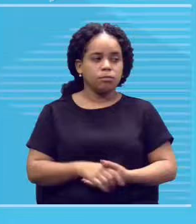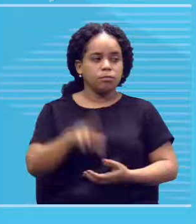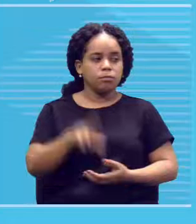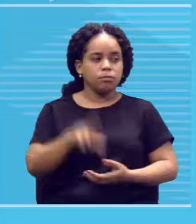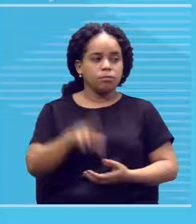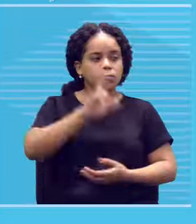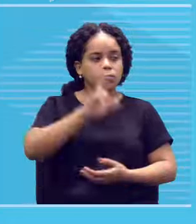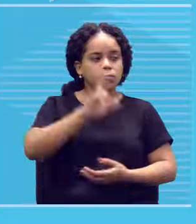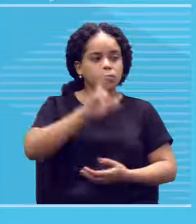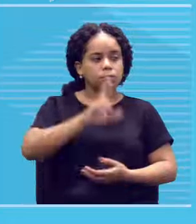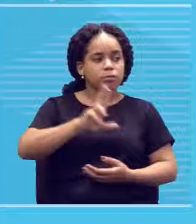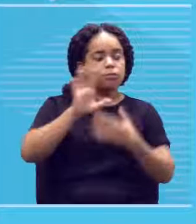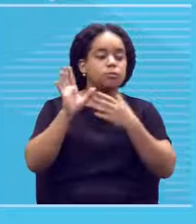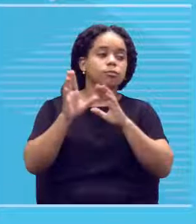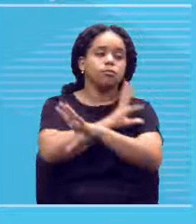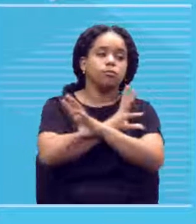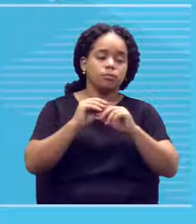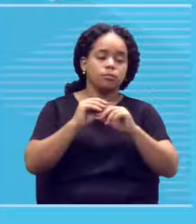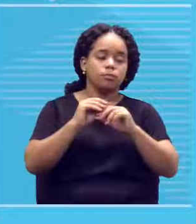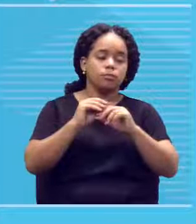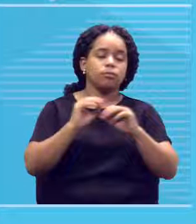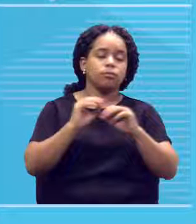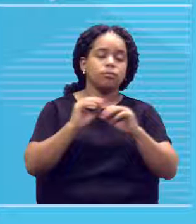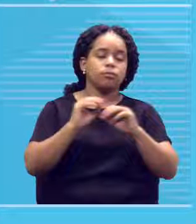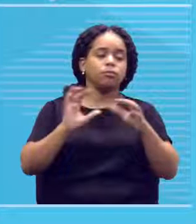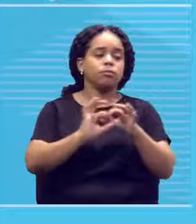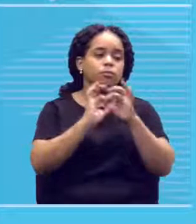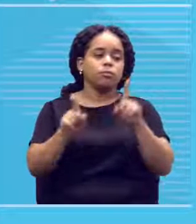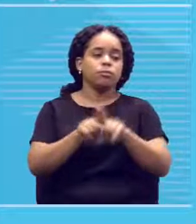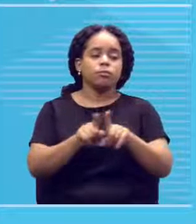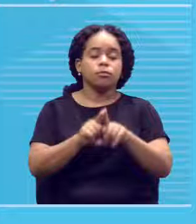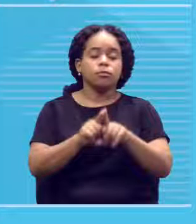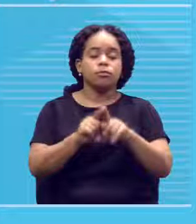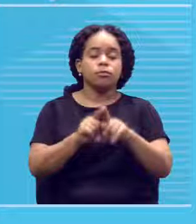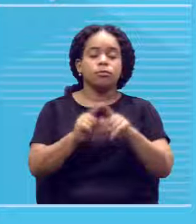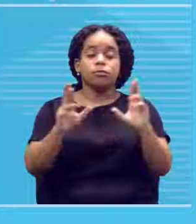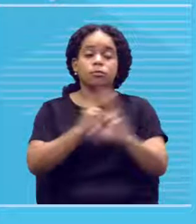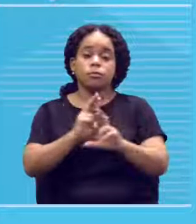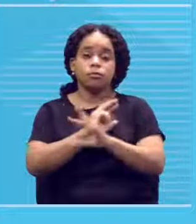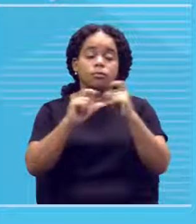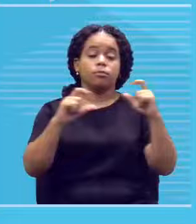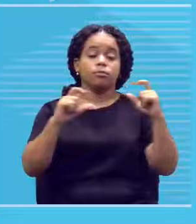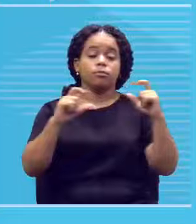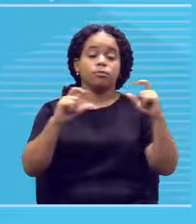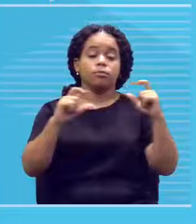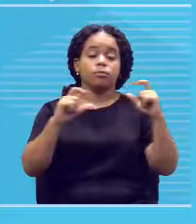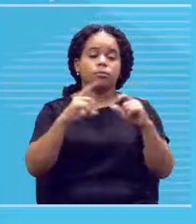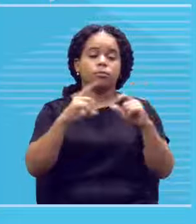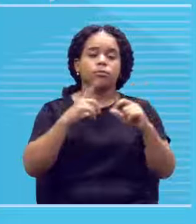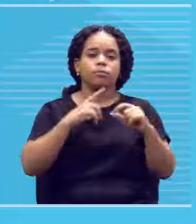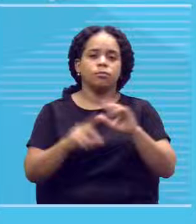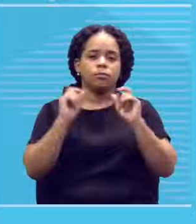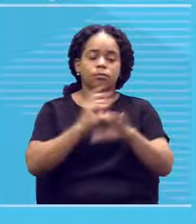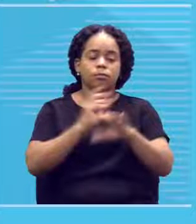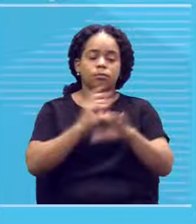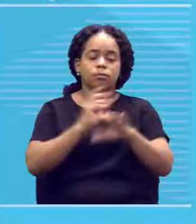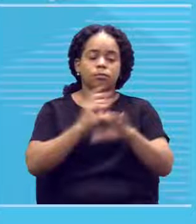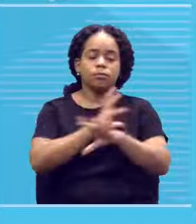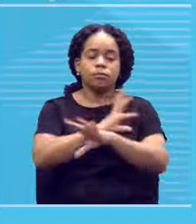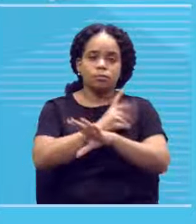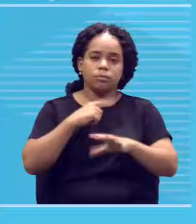a utilização de conjunções para ligar e criar relações com as orações nesse caso aí nós vamos ter a coesão